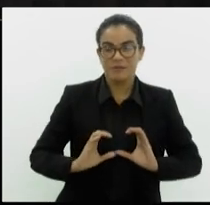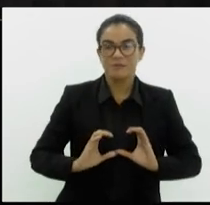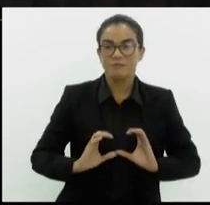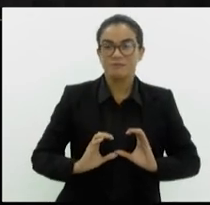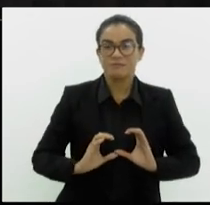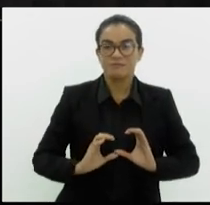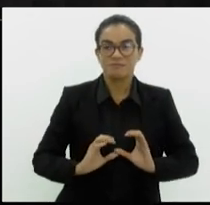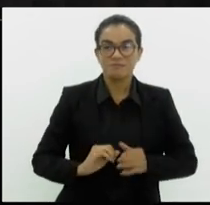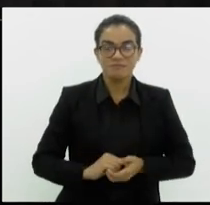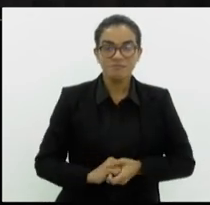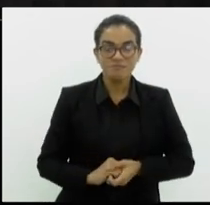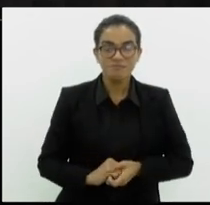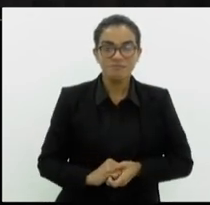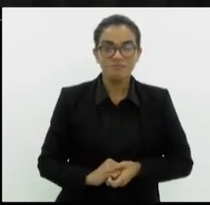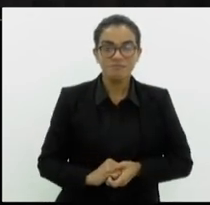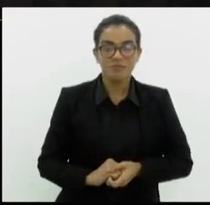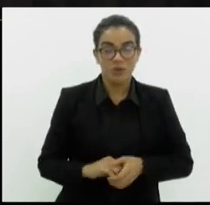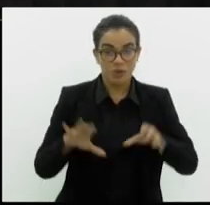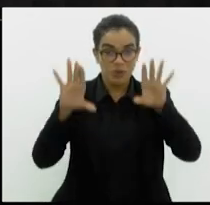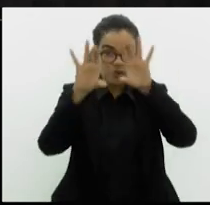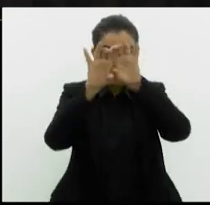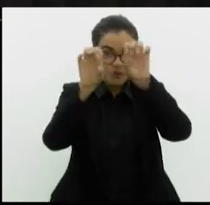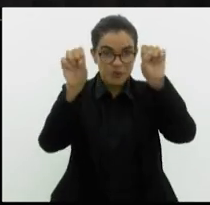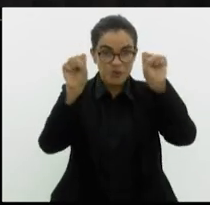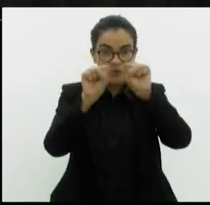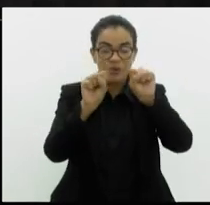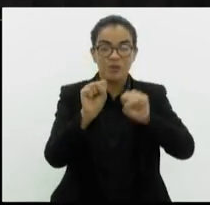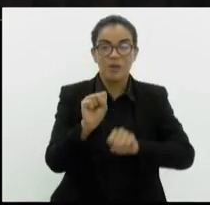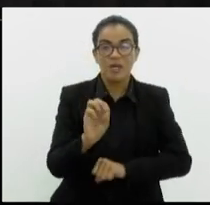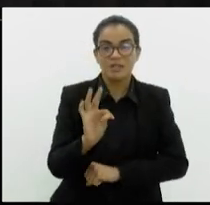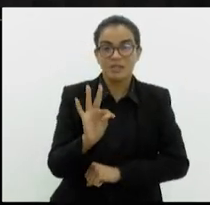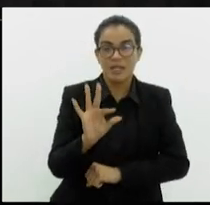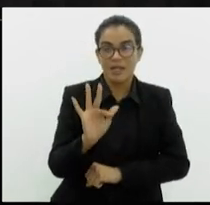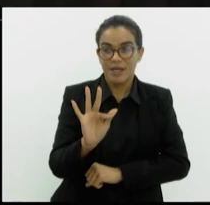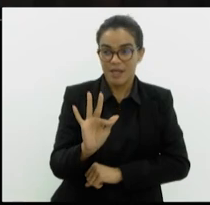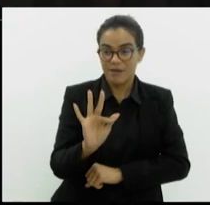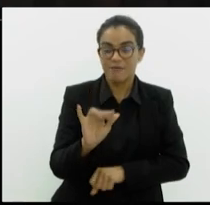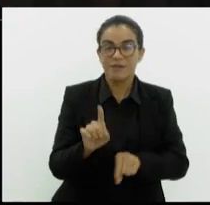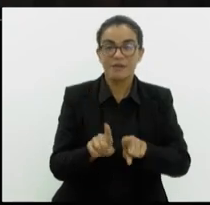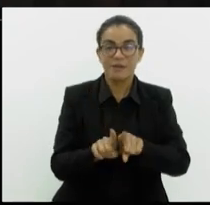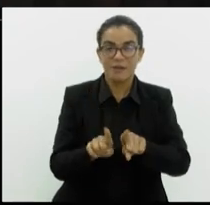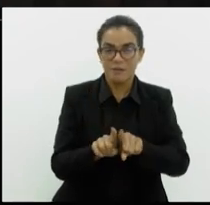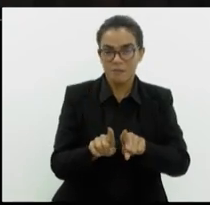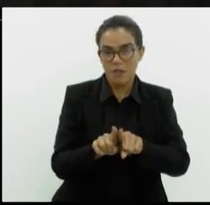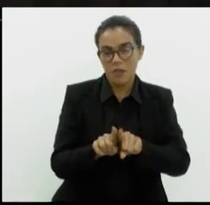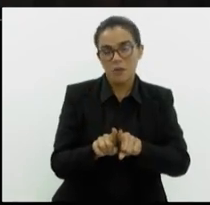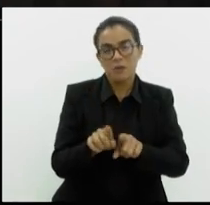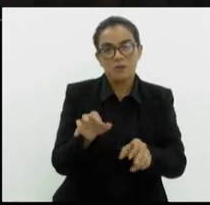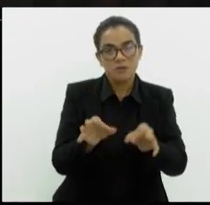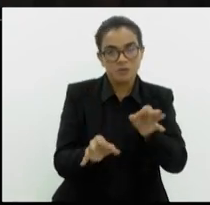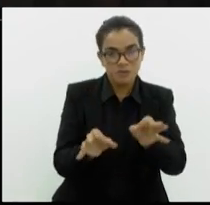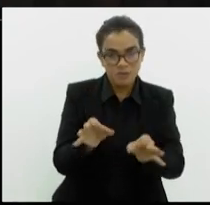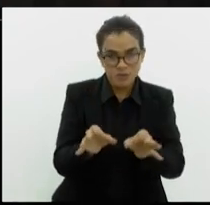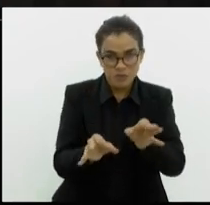como inconstitucional pelo Supremo Tribunal Federal e acatada pelo Tribunal de Justiça,